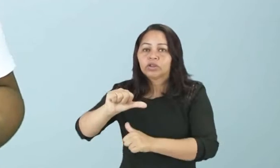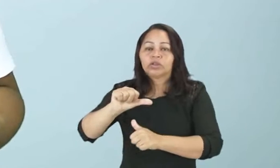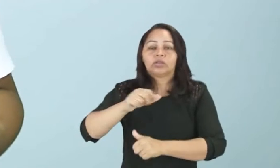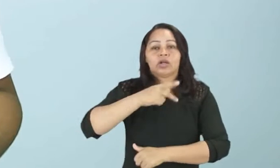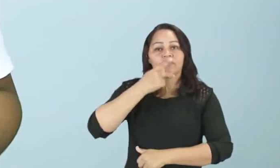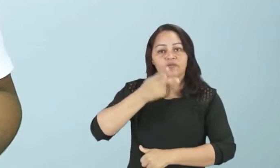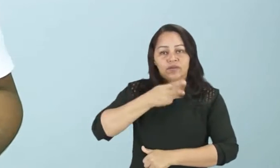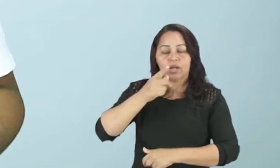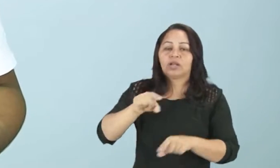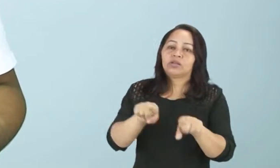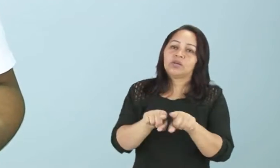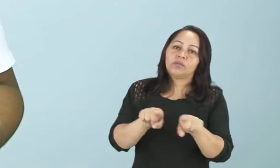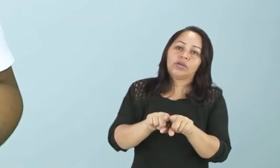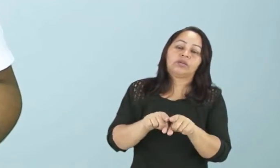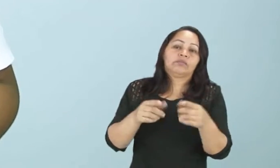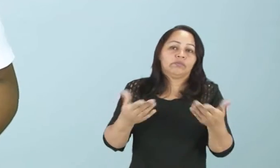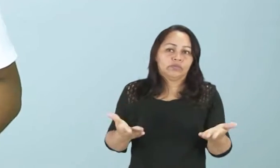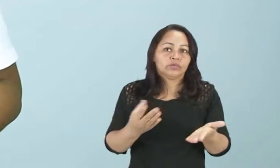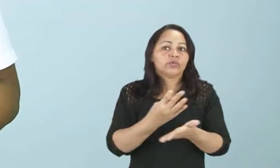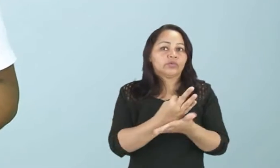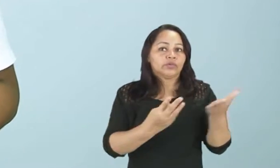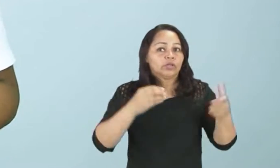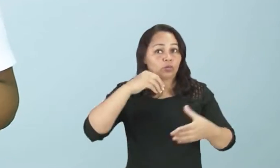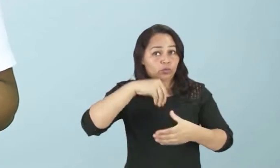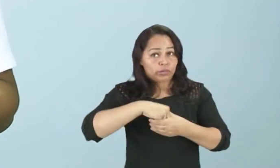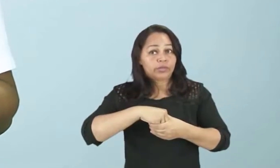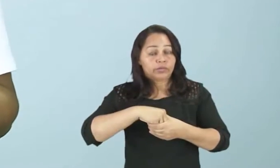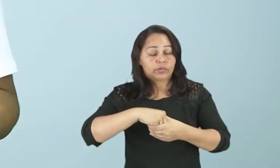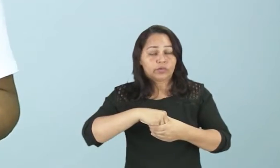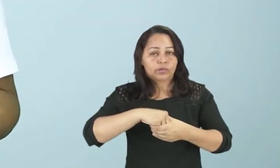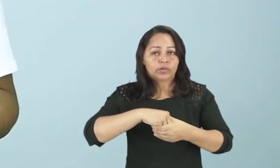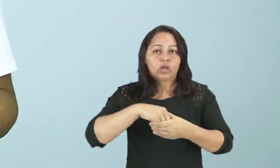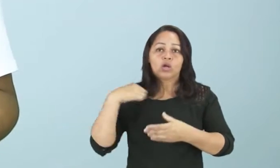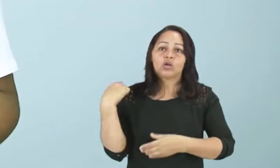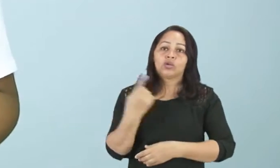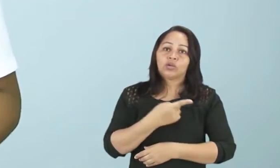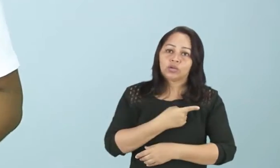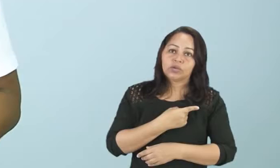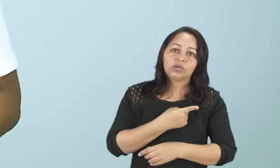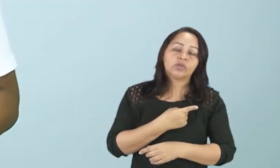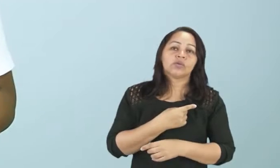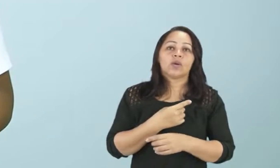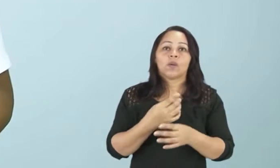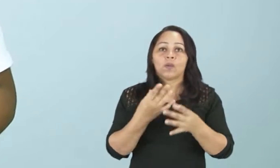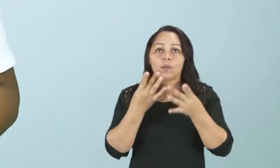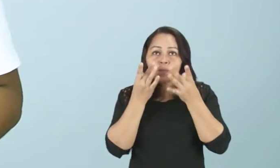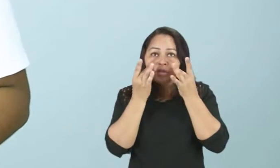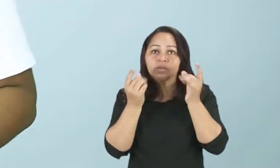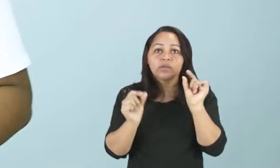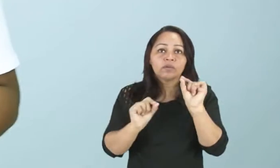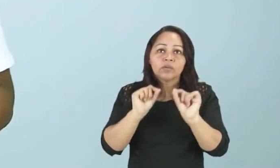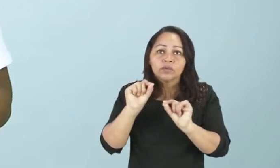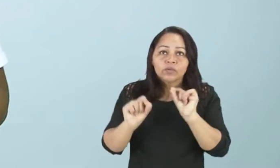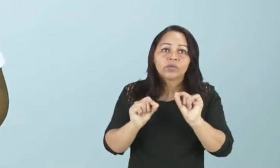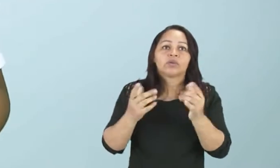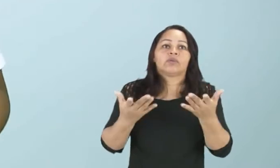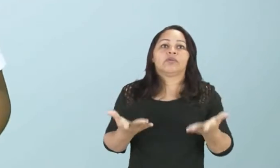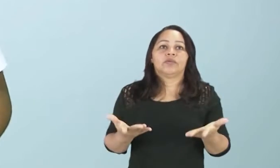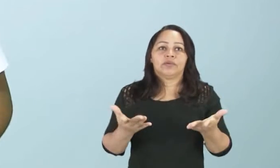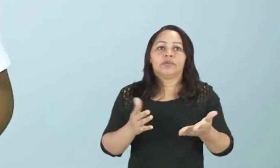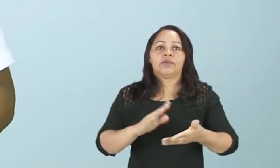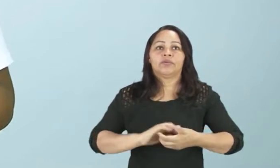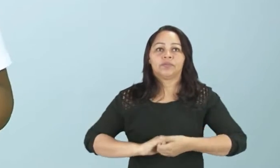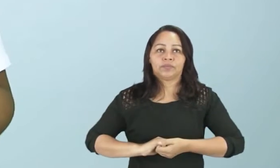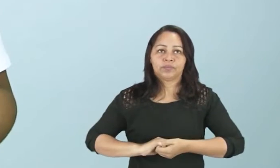nos nossos textos, tá certo? Aqui nós vimos que Luiz Fernando Veríssimo utilizou uma